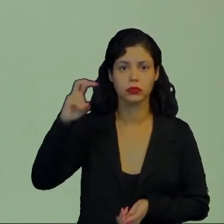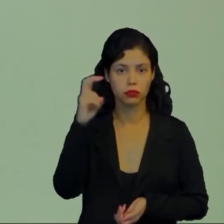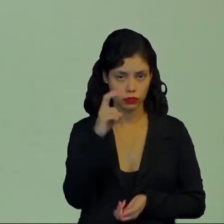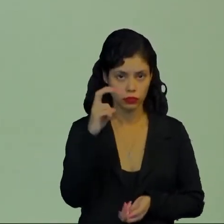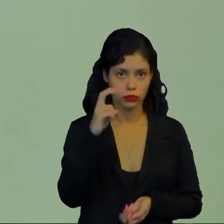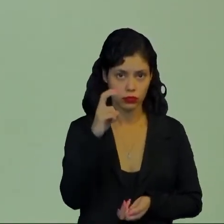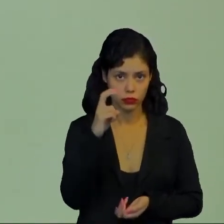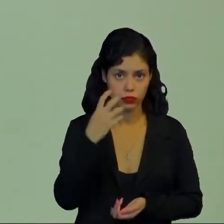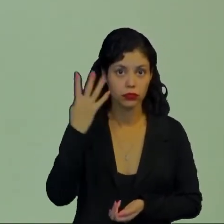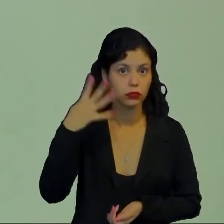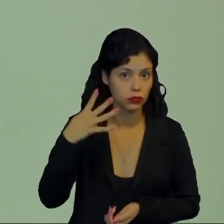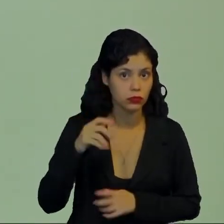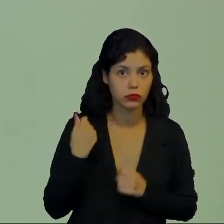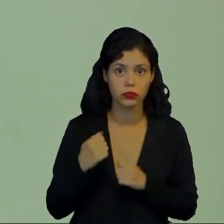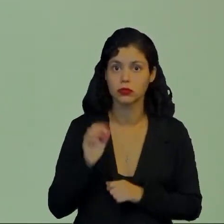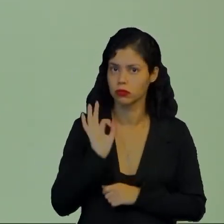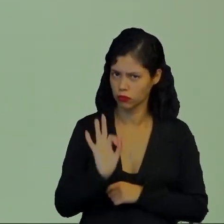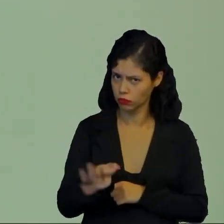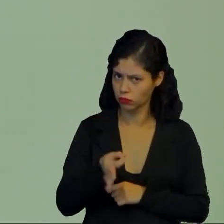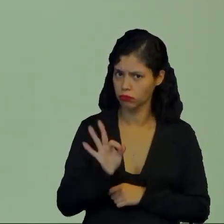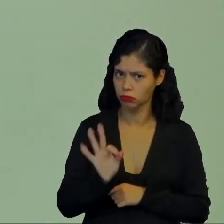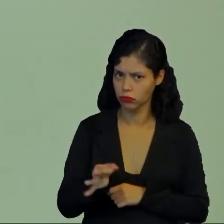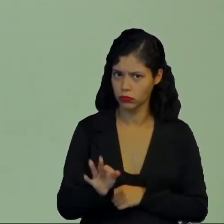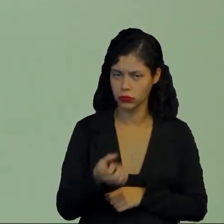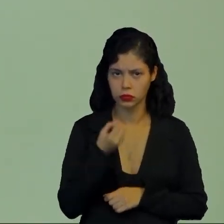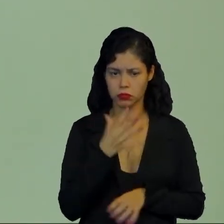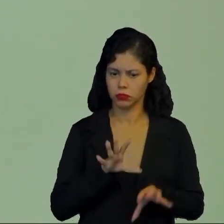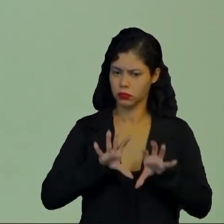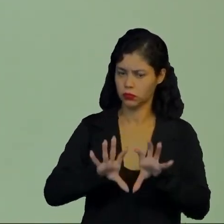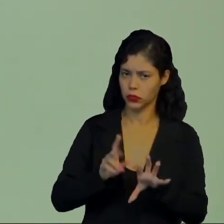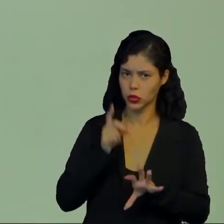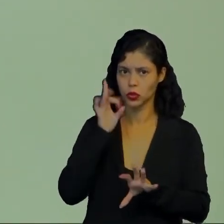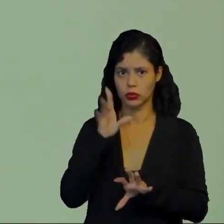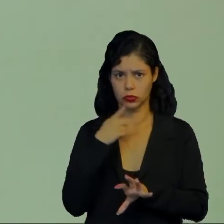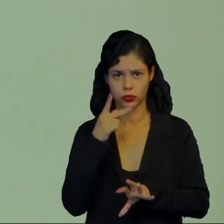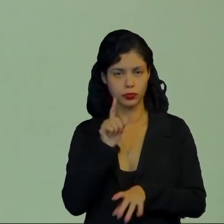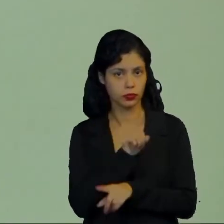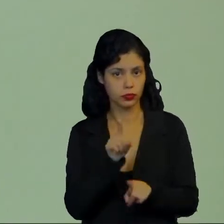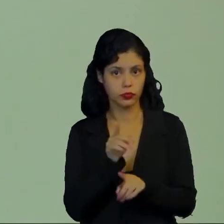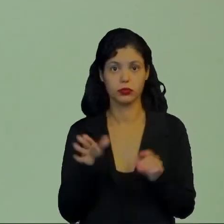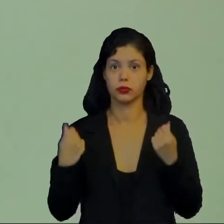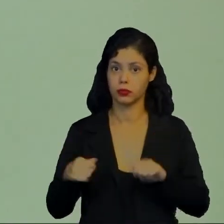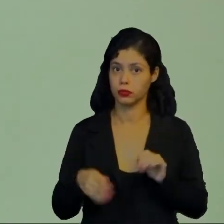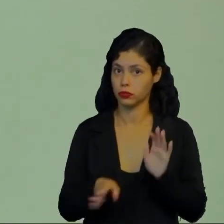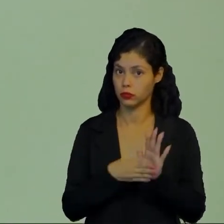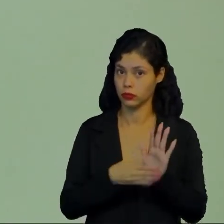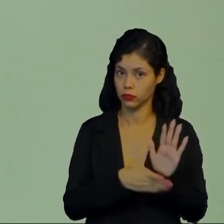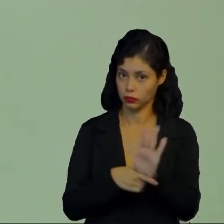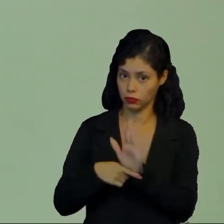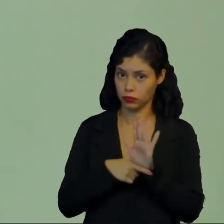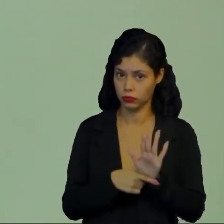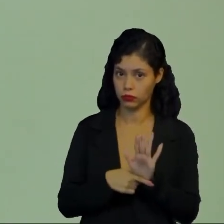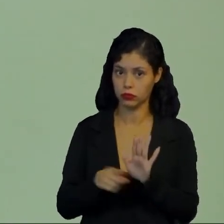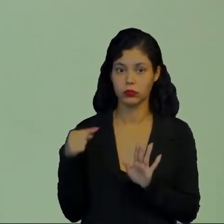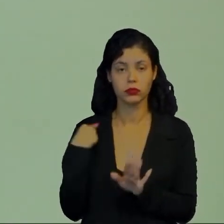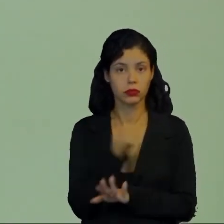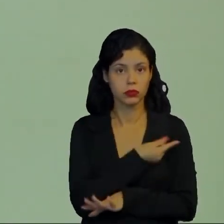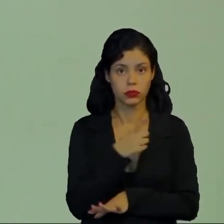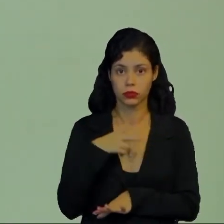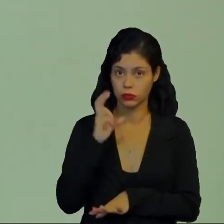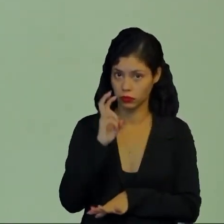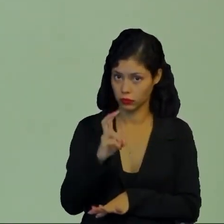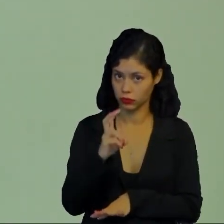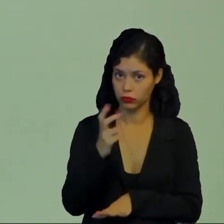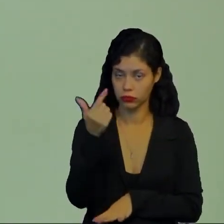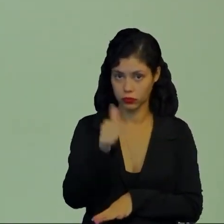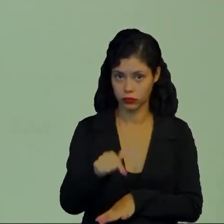nós temos que ter certeza. Então não é bem assim, só dizer, nós temos que provar. Então, nós temos aí que o 5